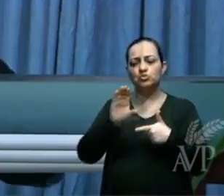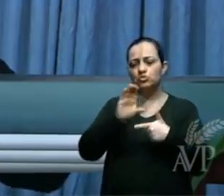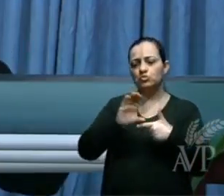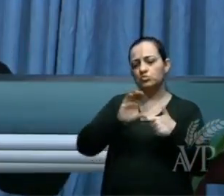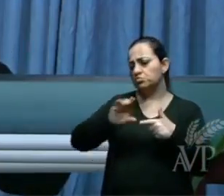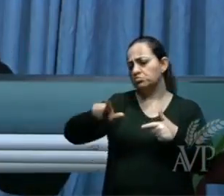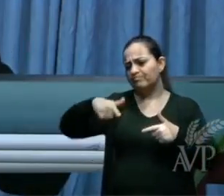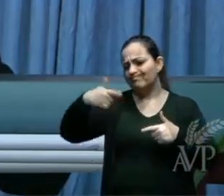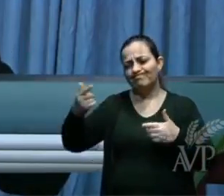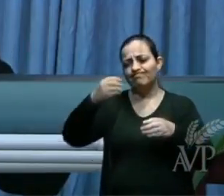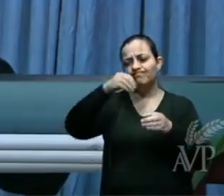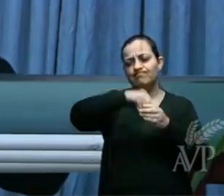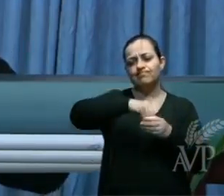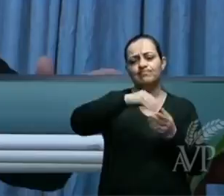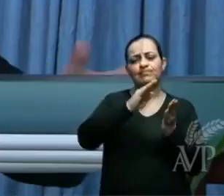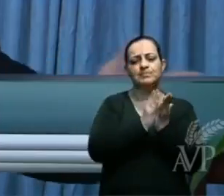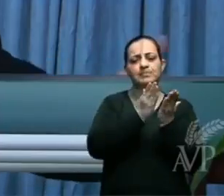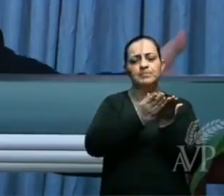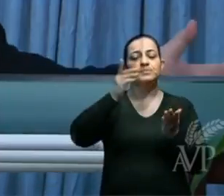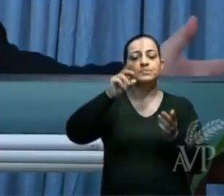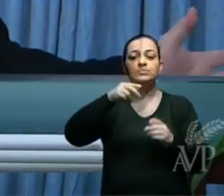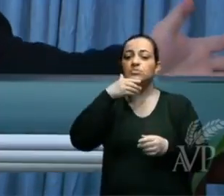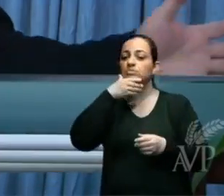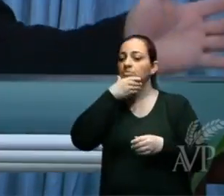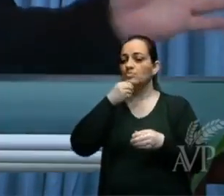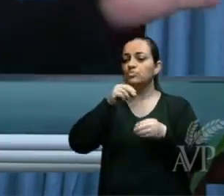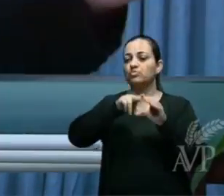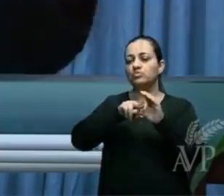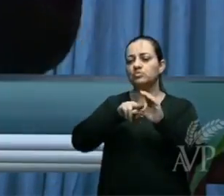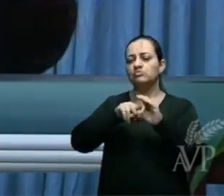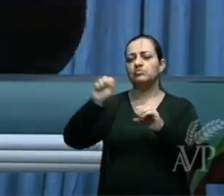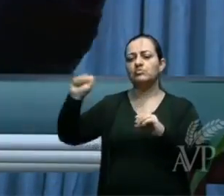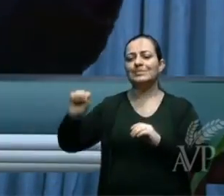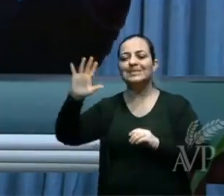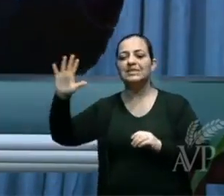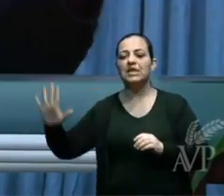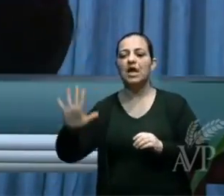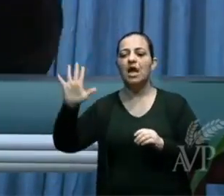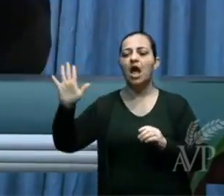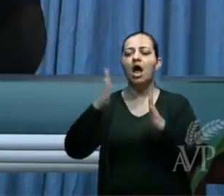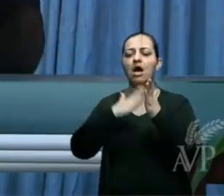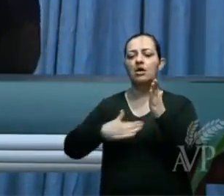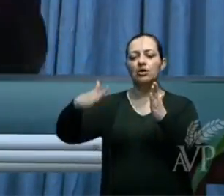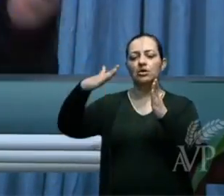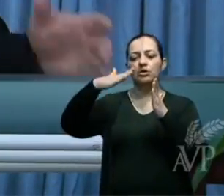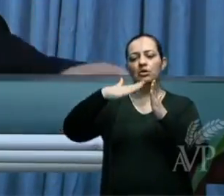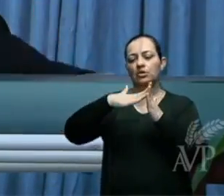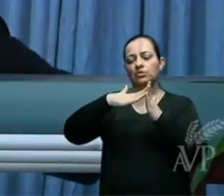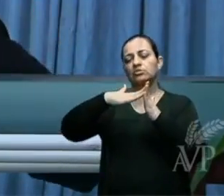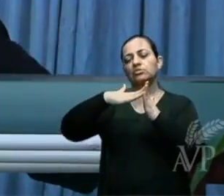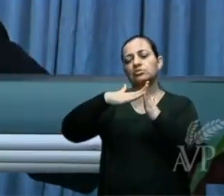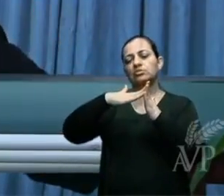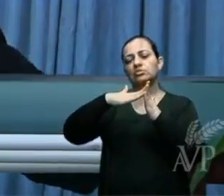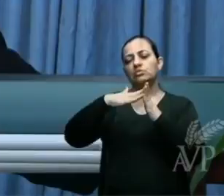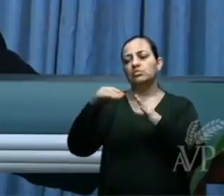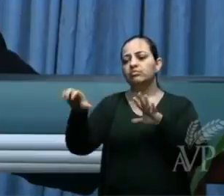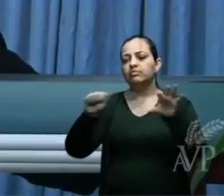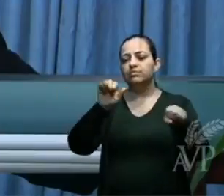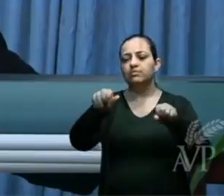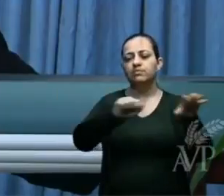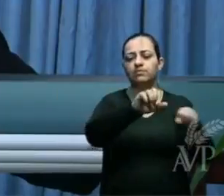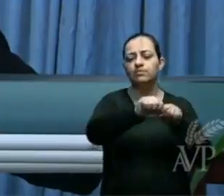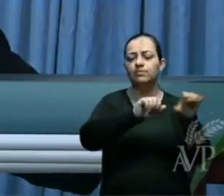lugares os irmãos da ásia de toda parte como lia